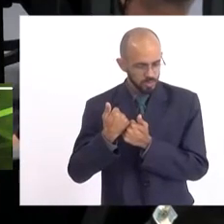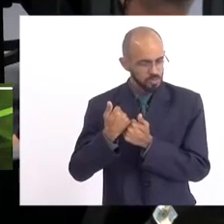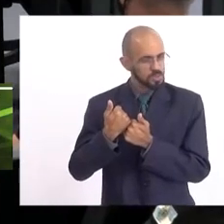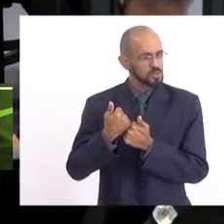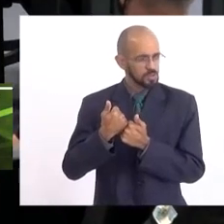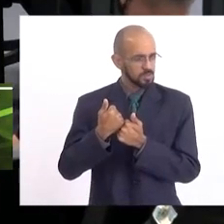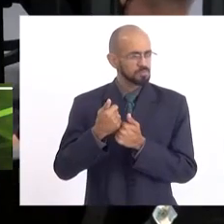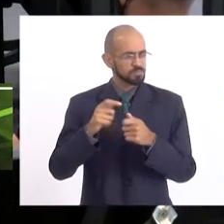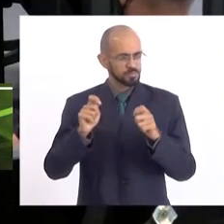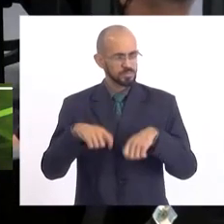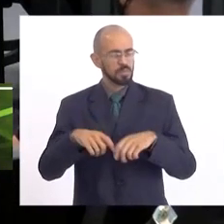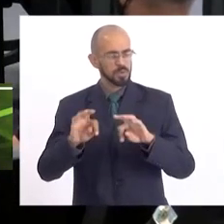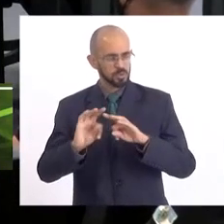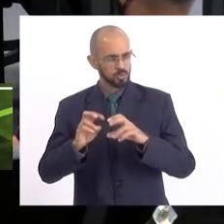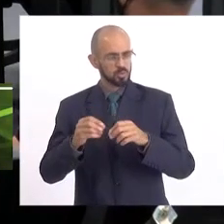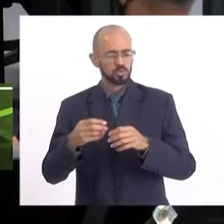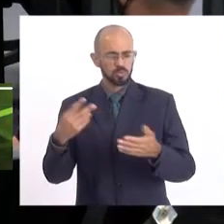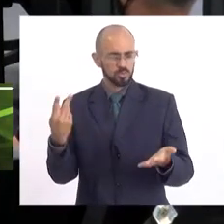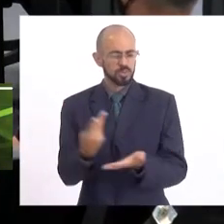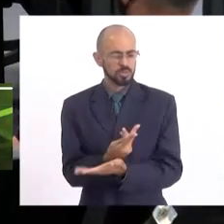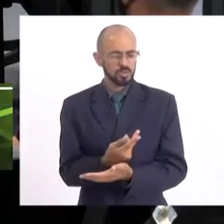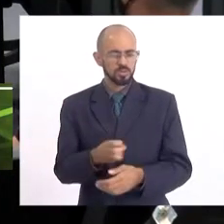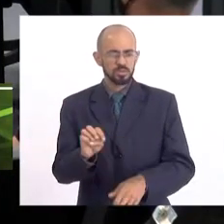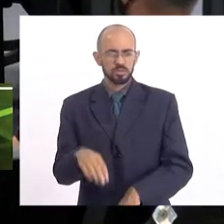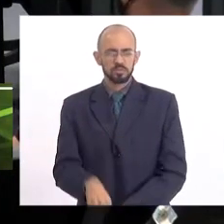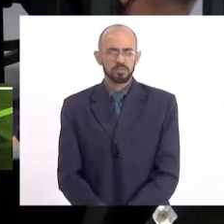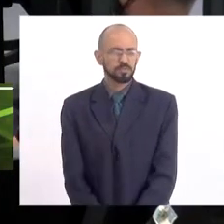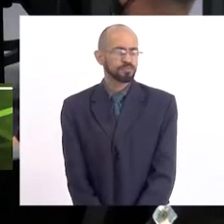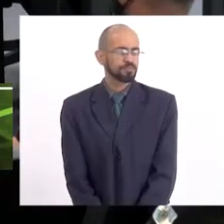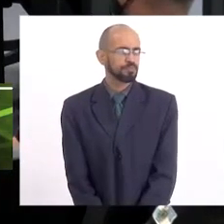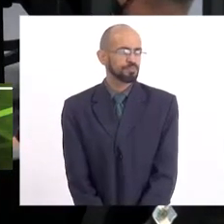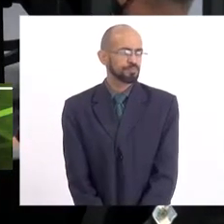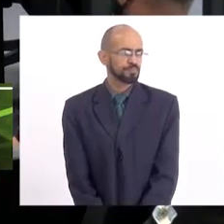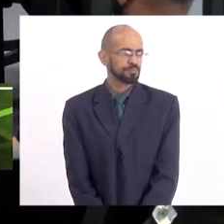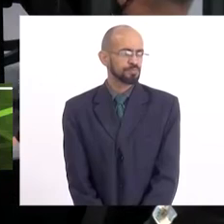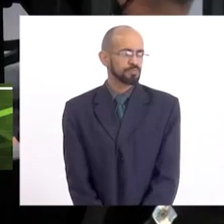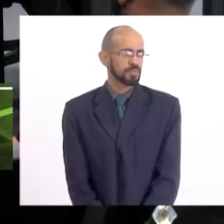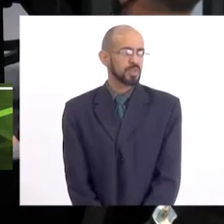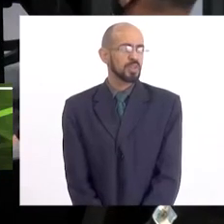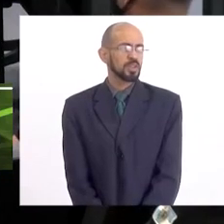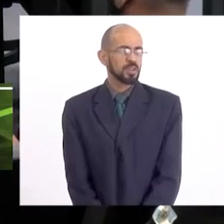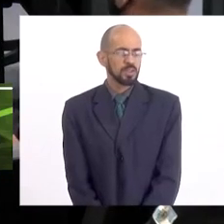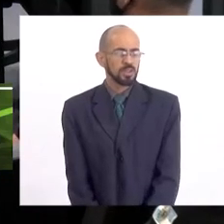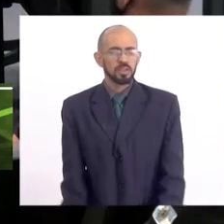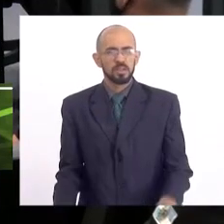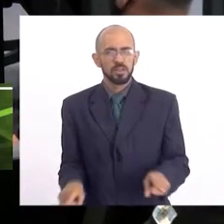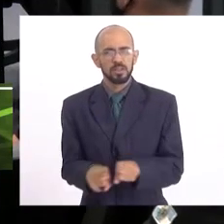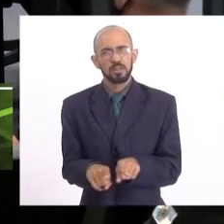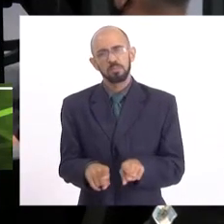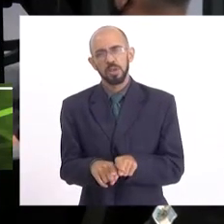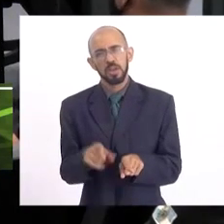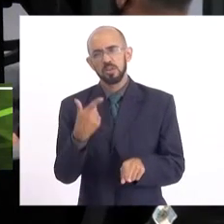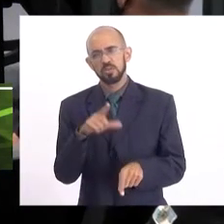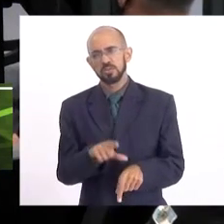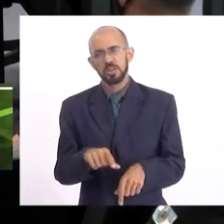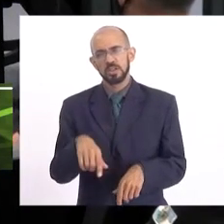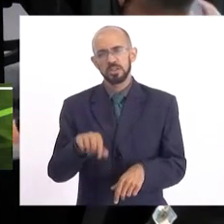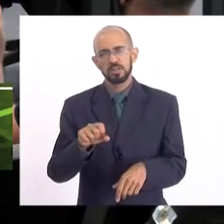Tem tudo para acontecer. Você preparando lá a progressão de 21, chega em você na Ceplag, que é a grande entrave ali.